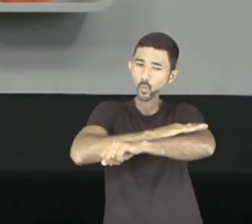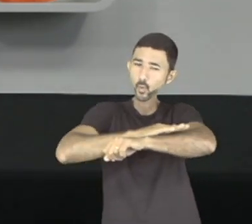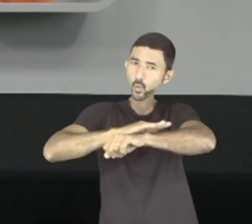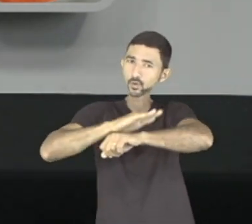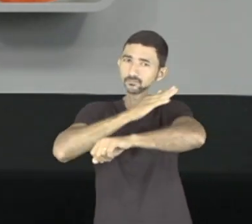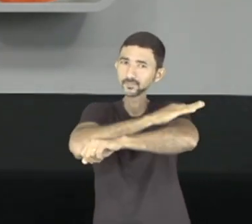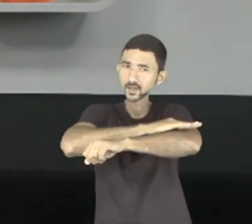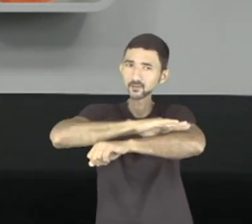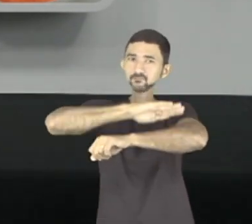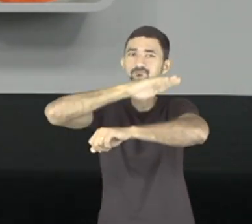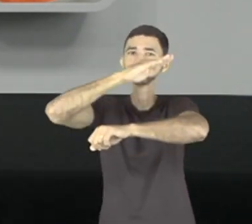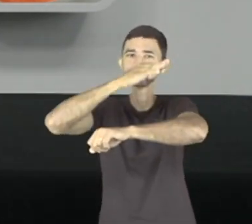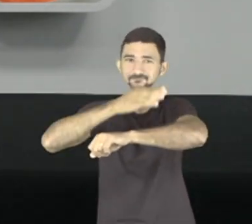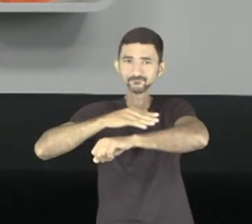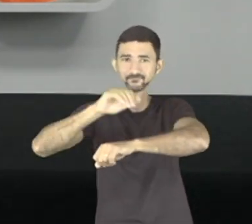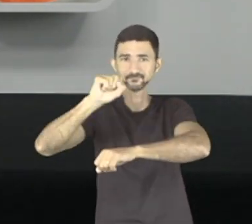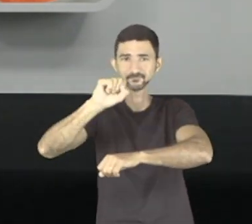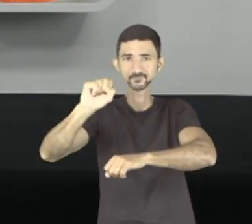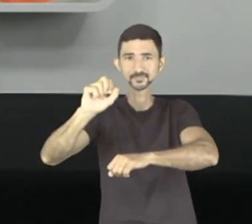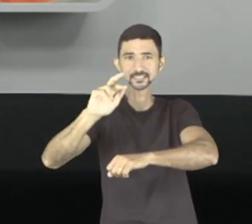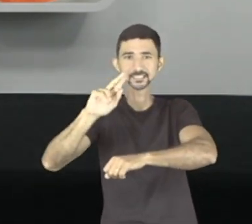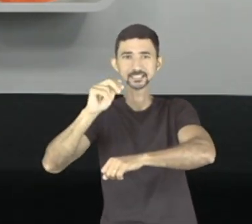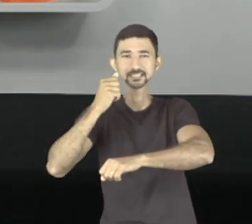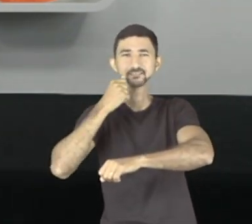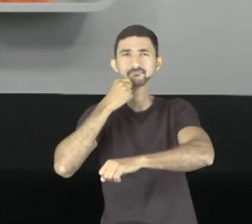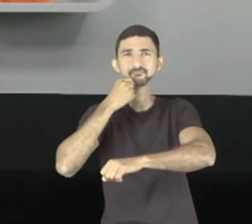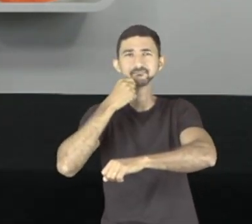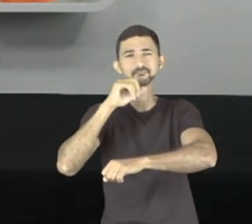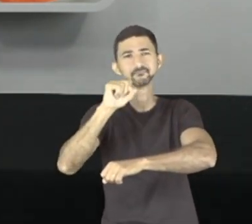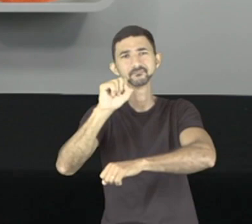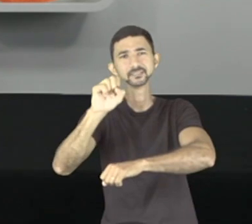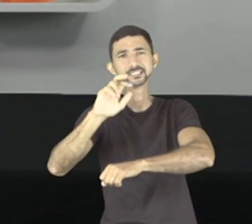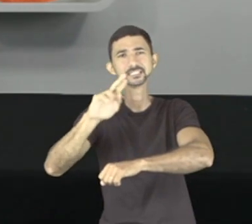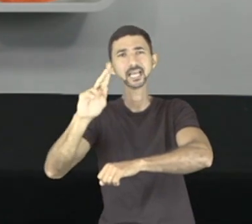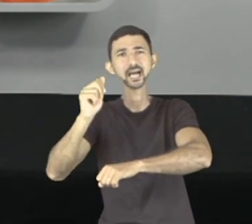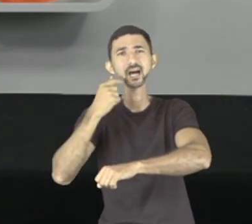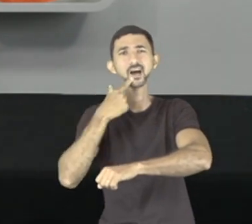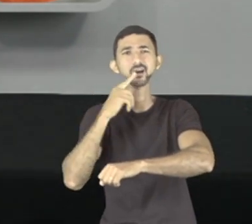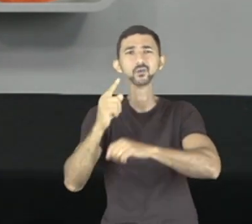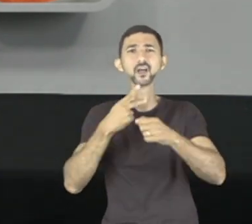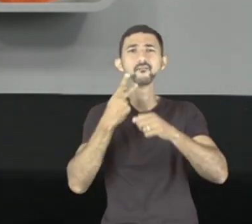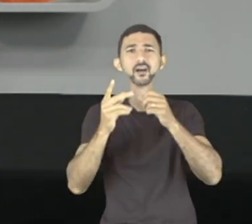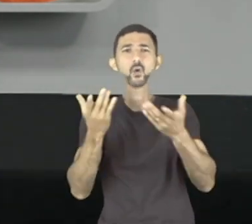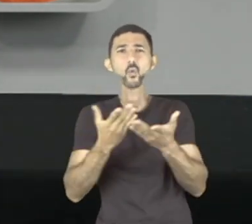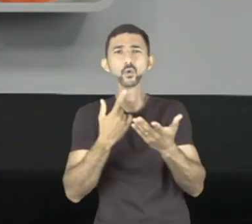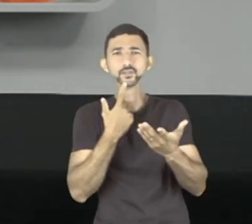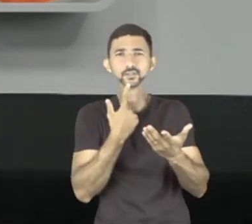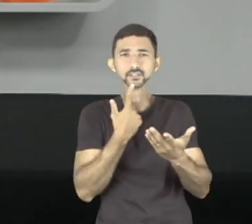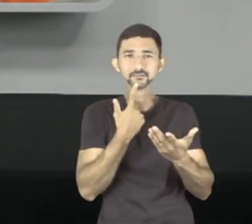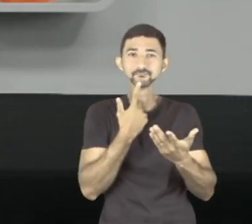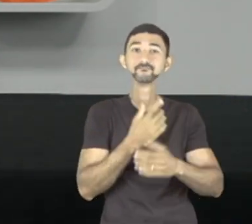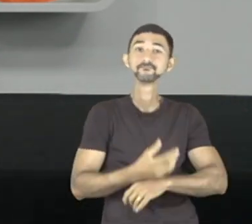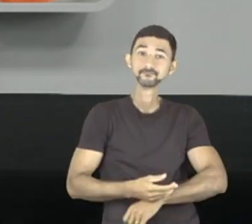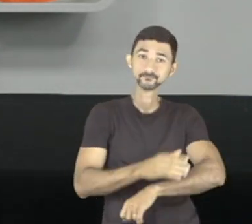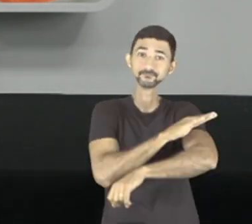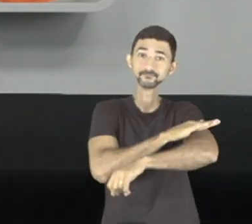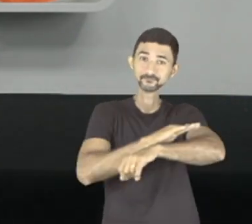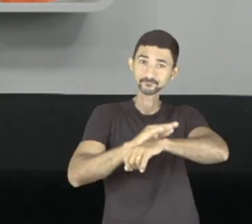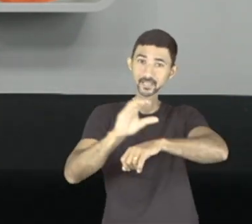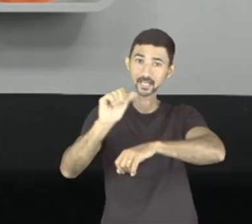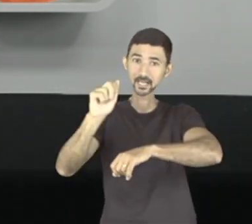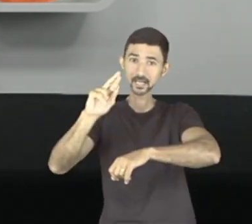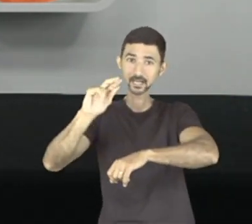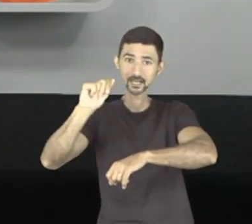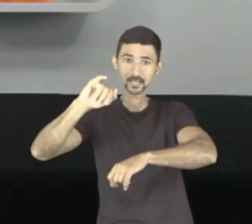algumas serras. Qual é uma serra que você lembra o nome que a gente falou na aula de hoje? Isso, Serra dos